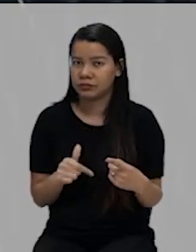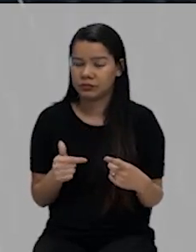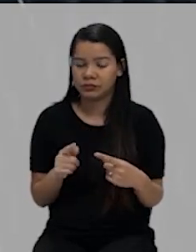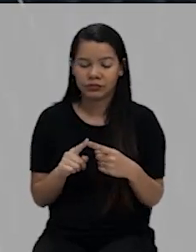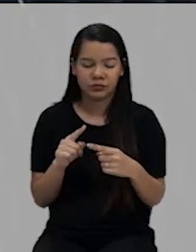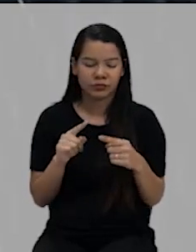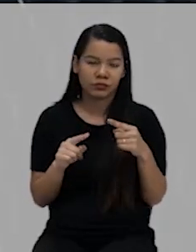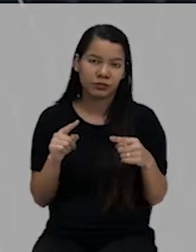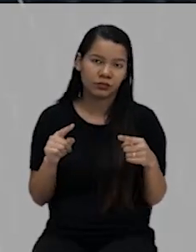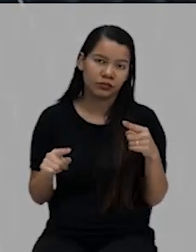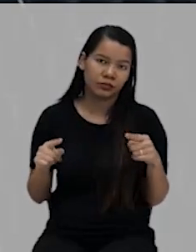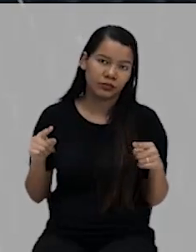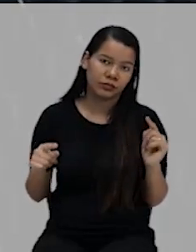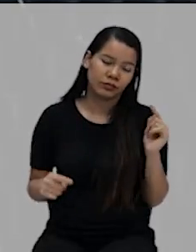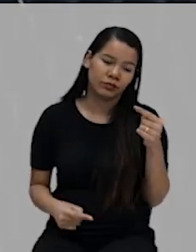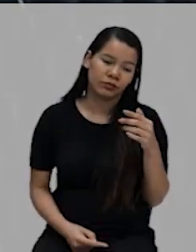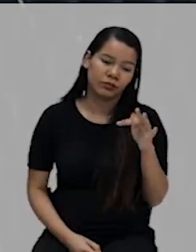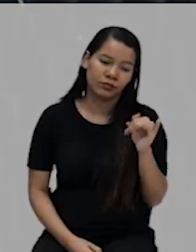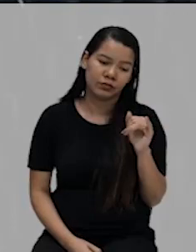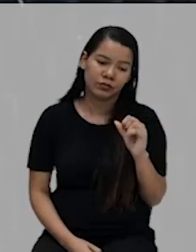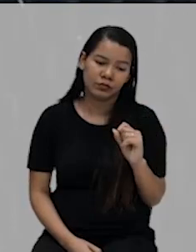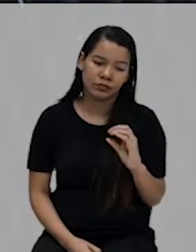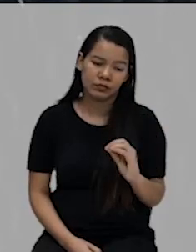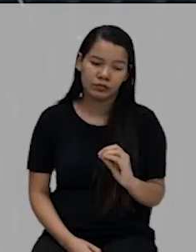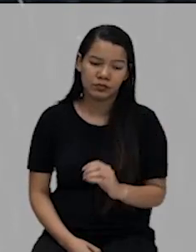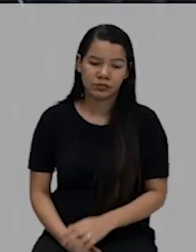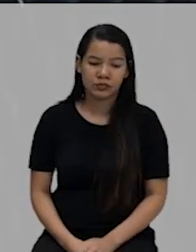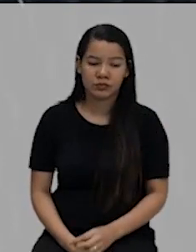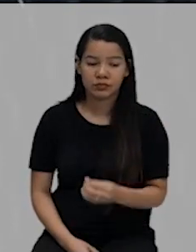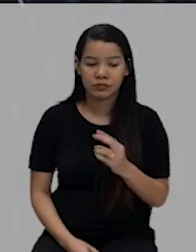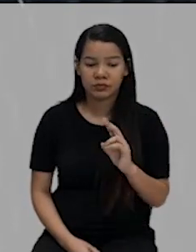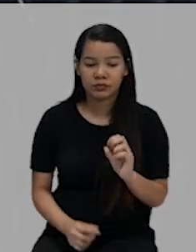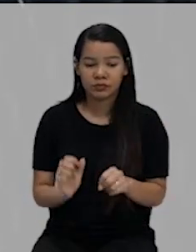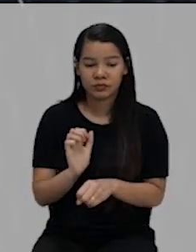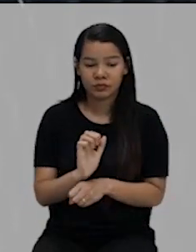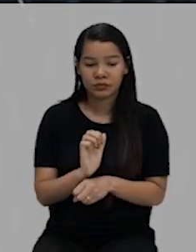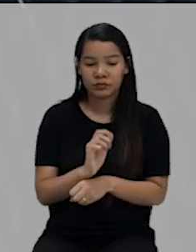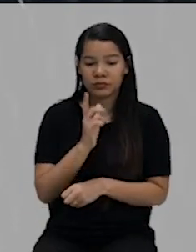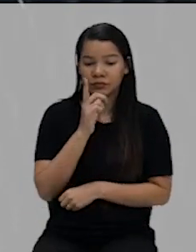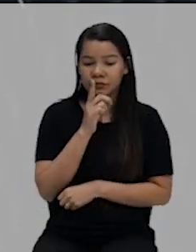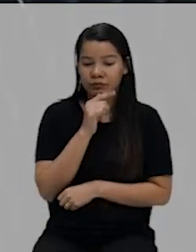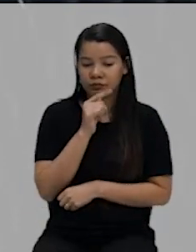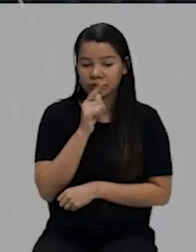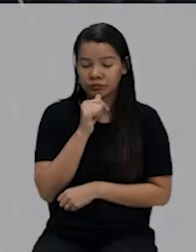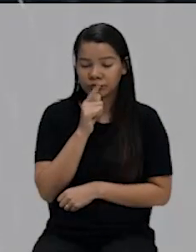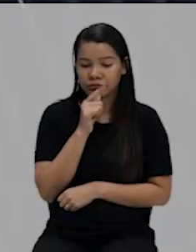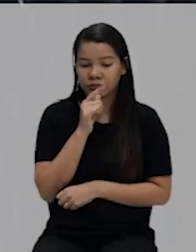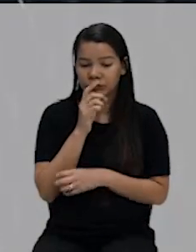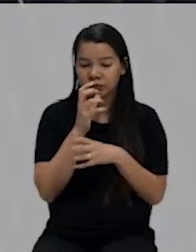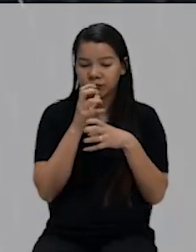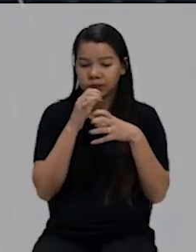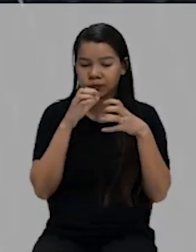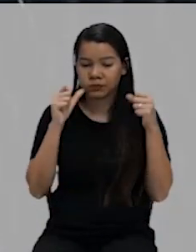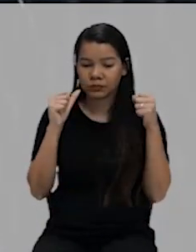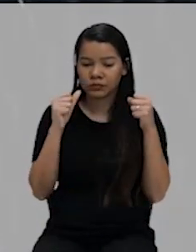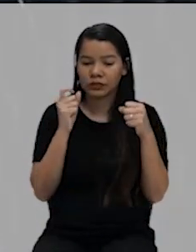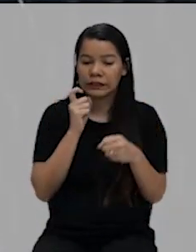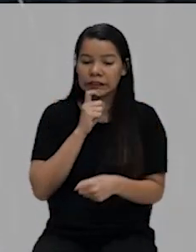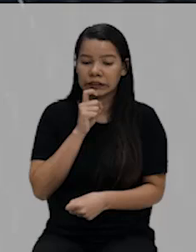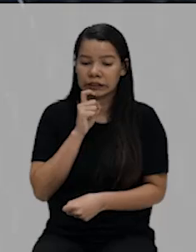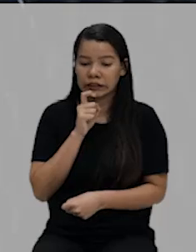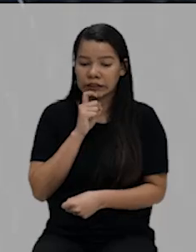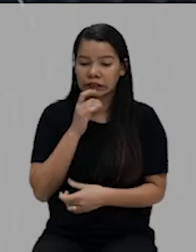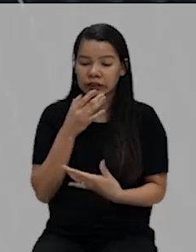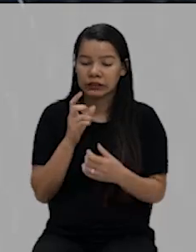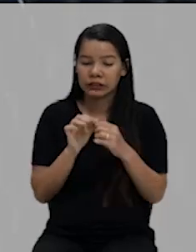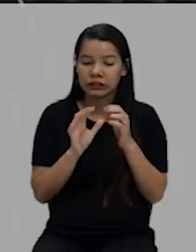transformação. Fenômeno físico. O estado, o congelamento da água, a formação da neblina, Aqui no